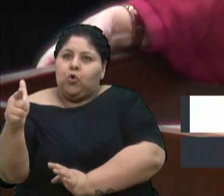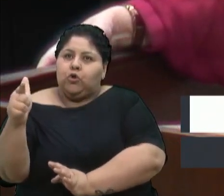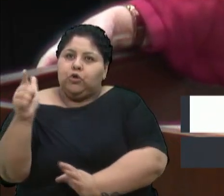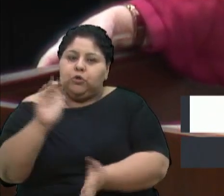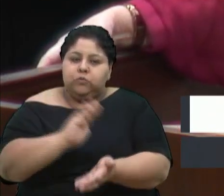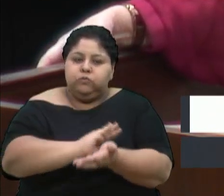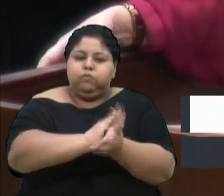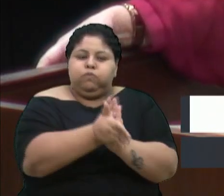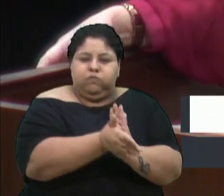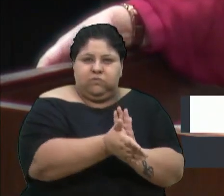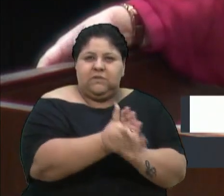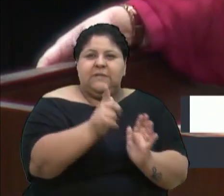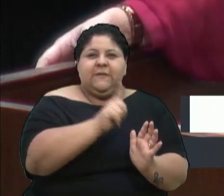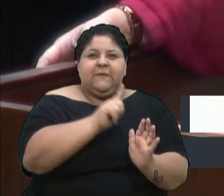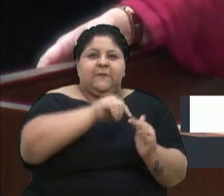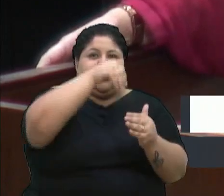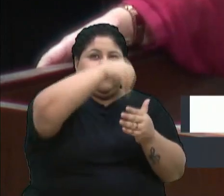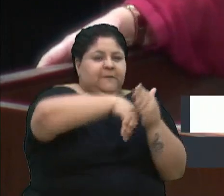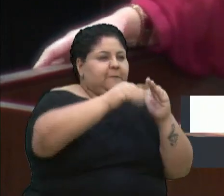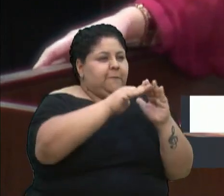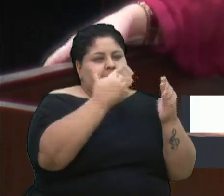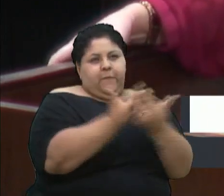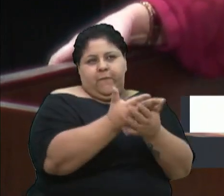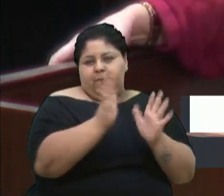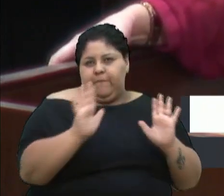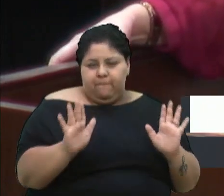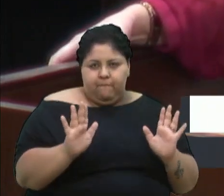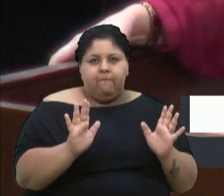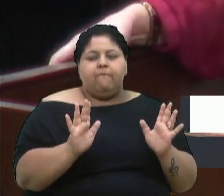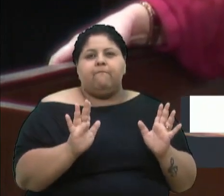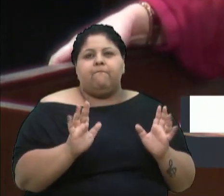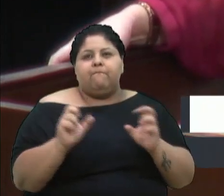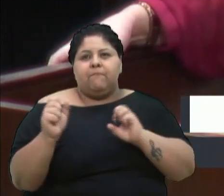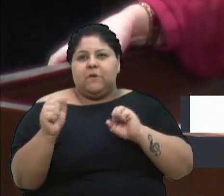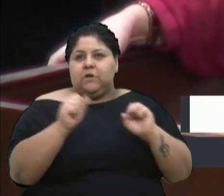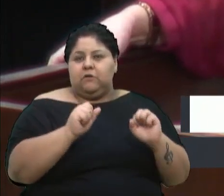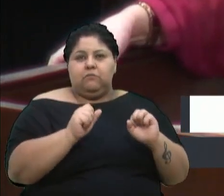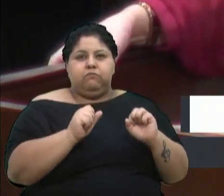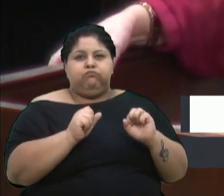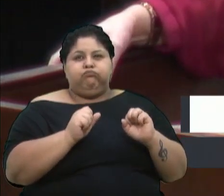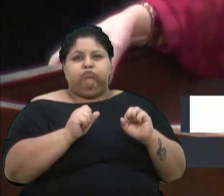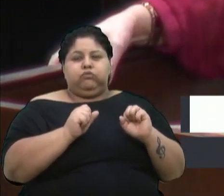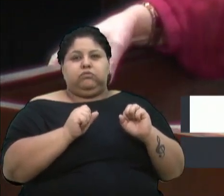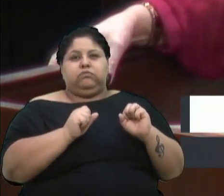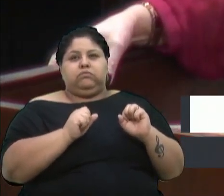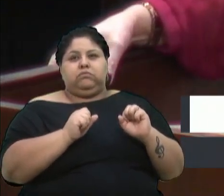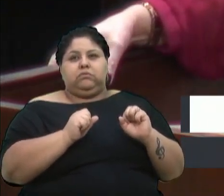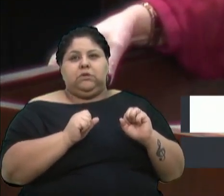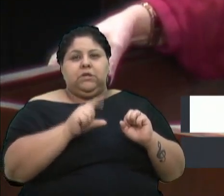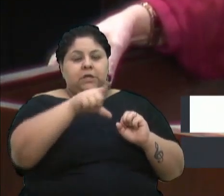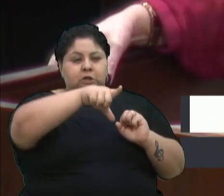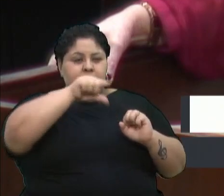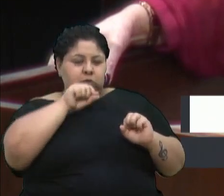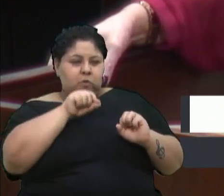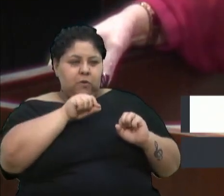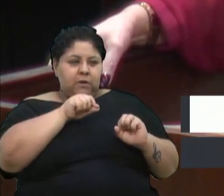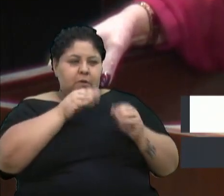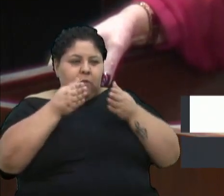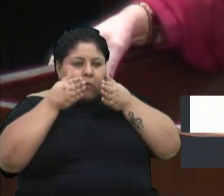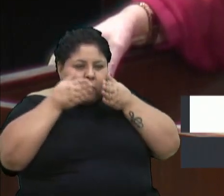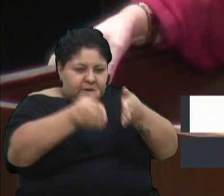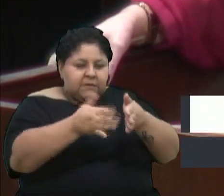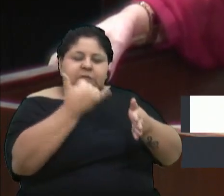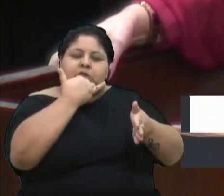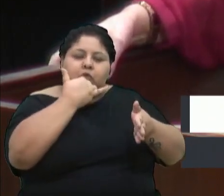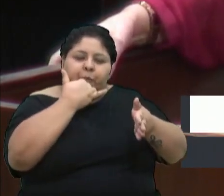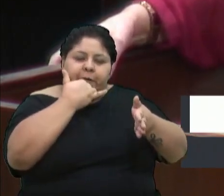que existe nas escolas, seja por questão de orientação sexual, de outros